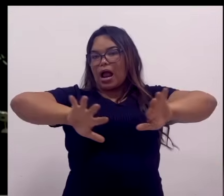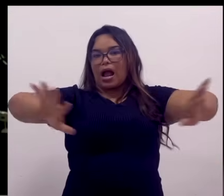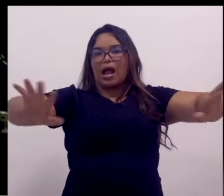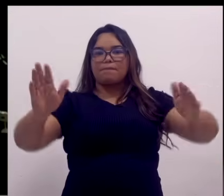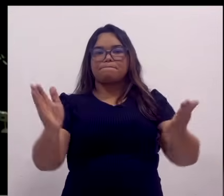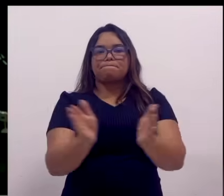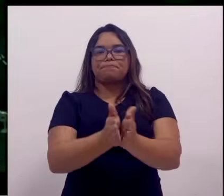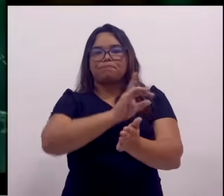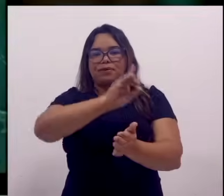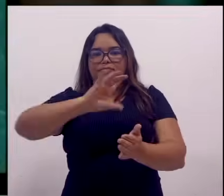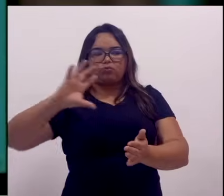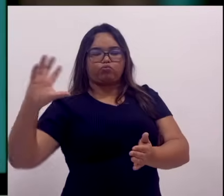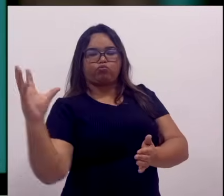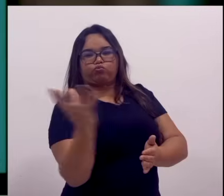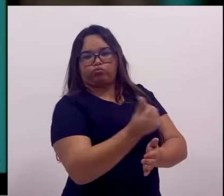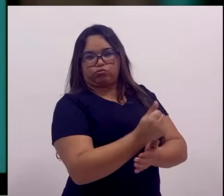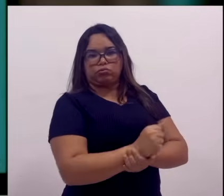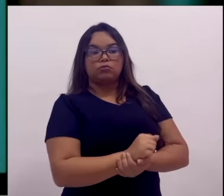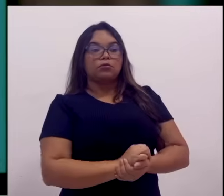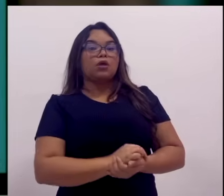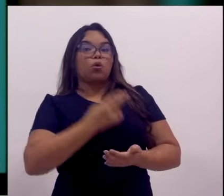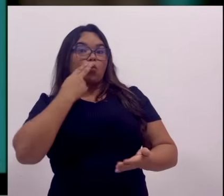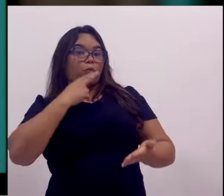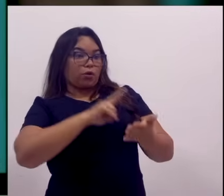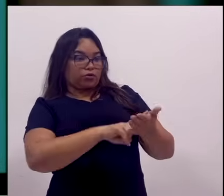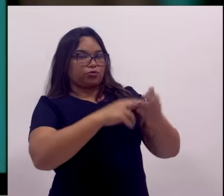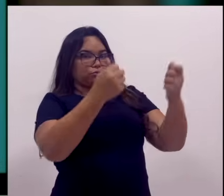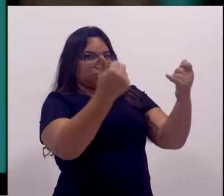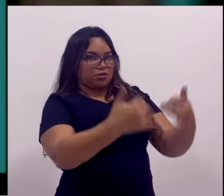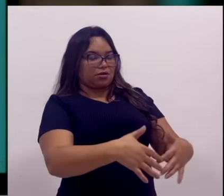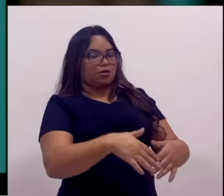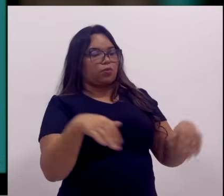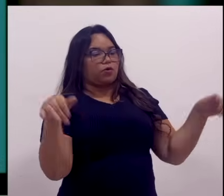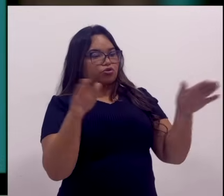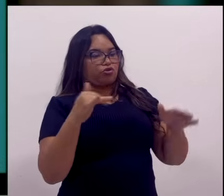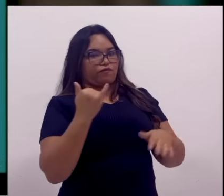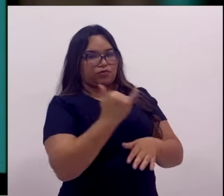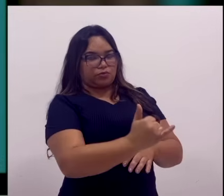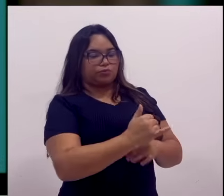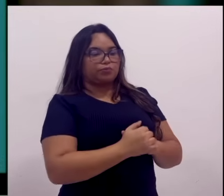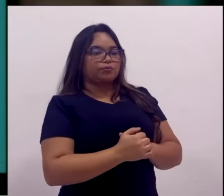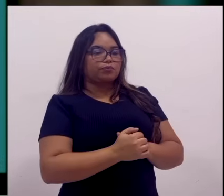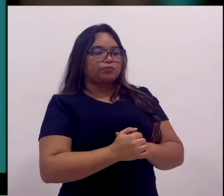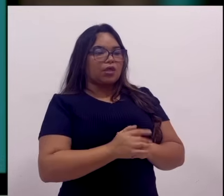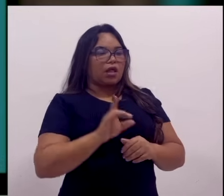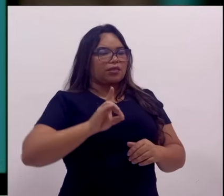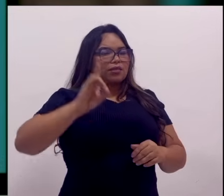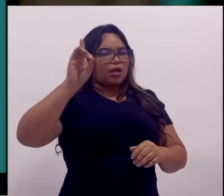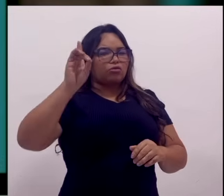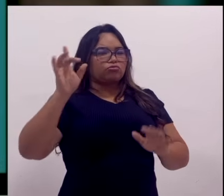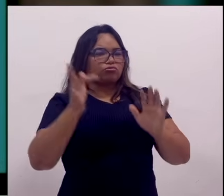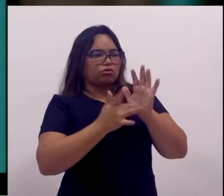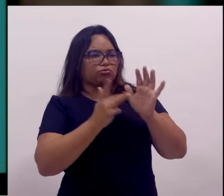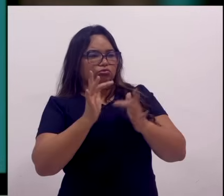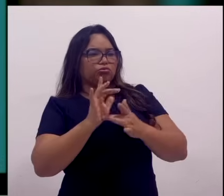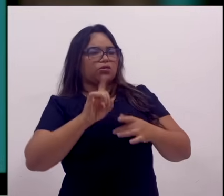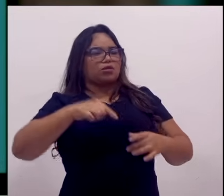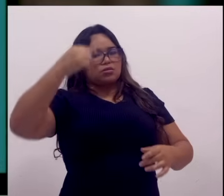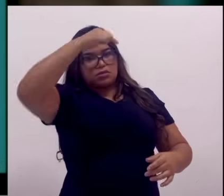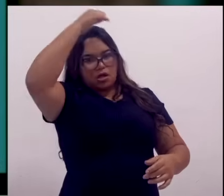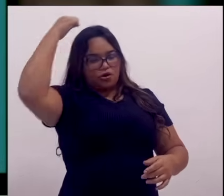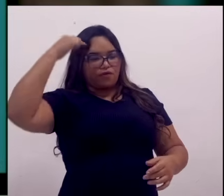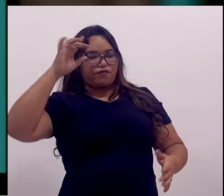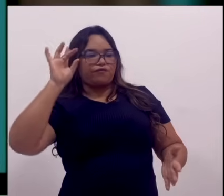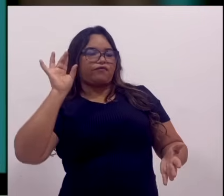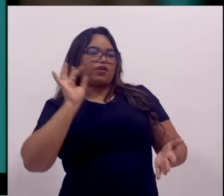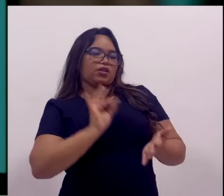da igreja em Filadélfia, amor fraternal, escreve: essas coisas diz aquele que é santo, que é verdadeiro,